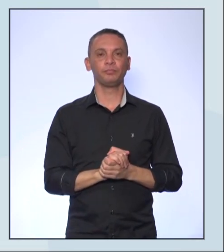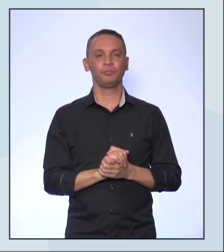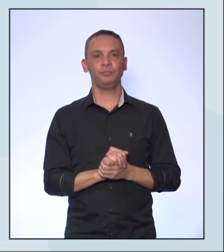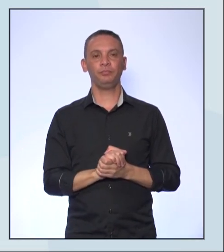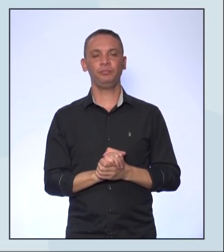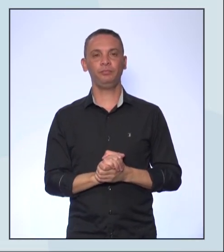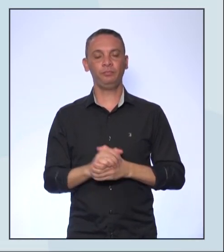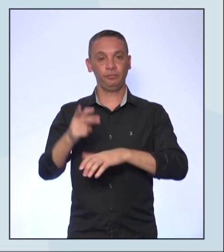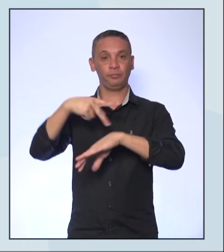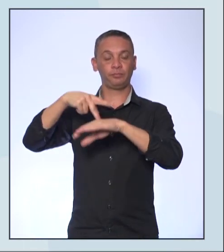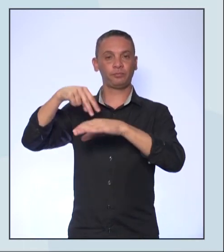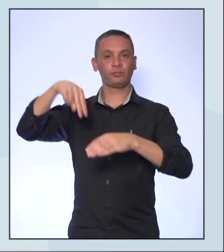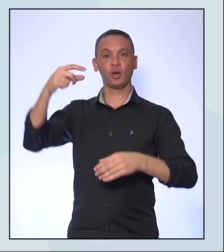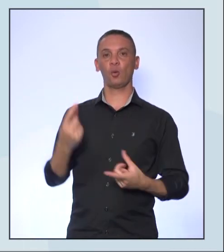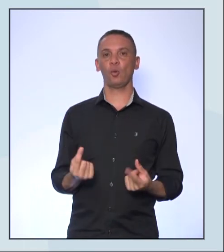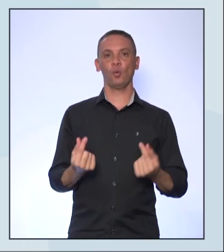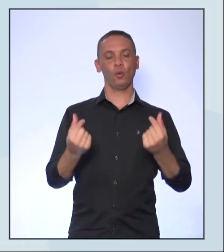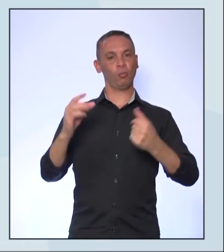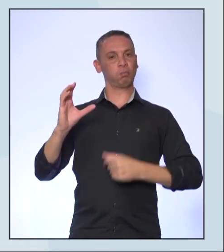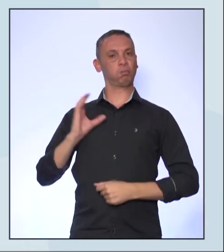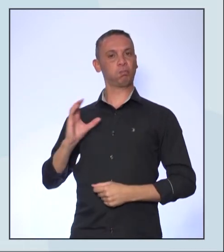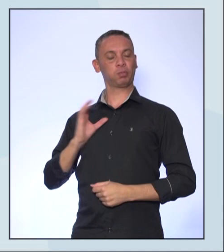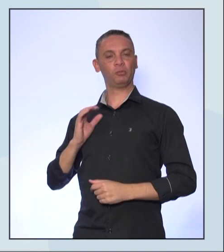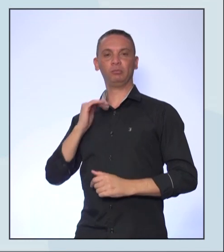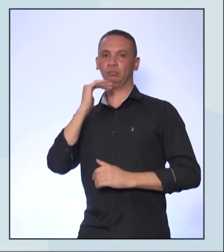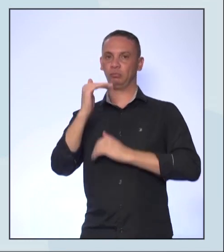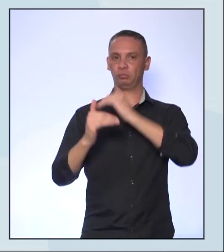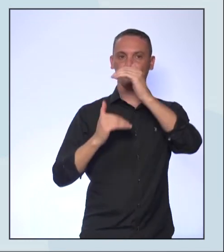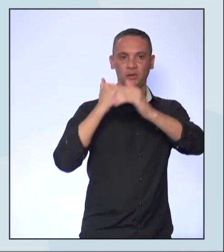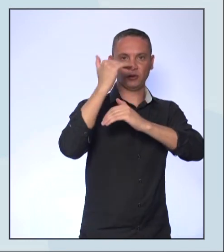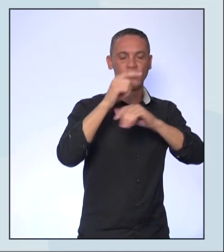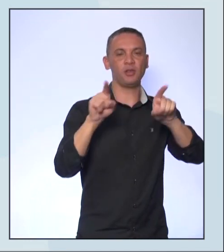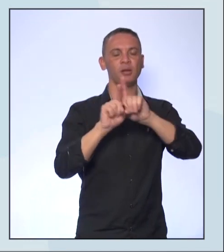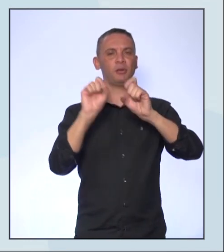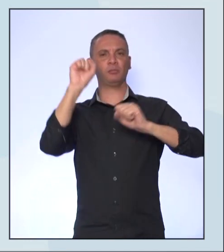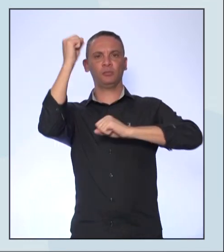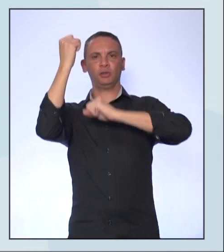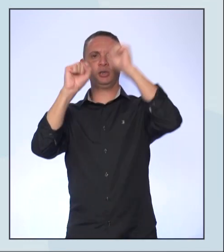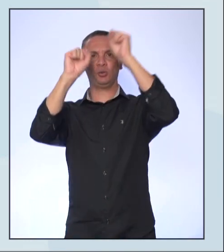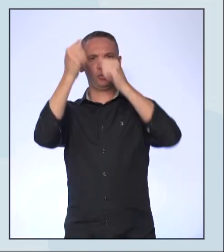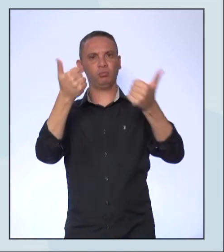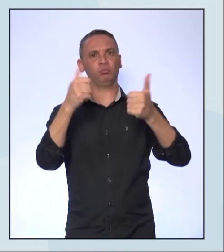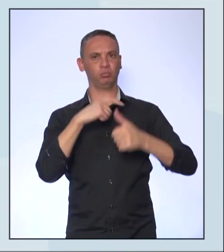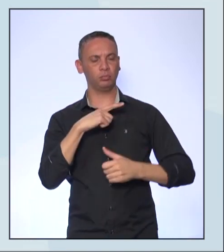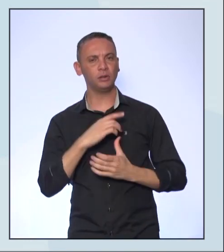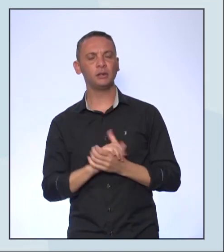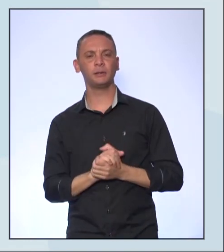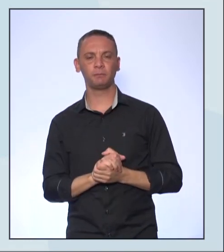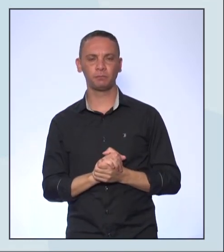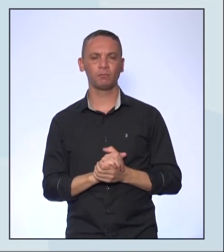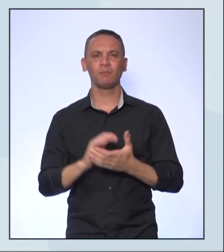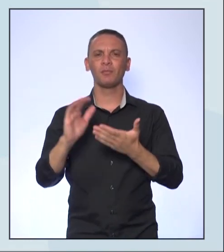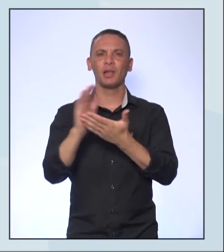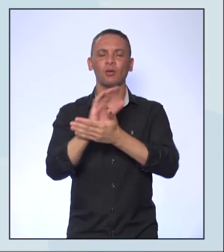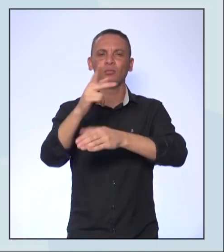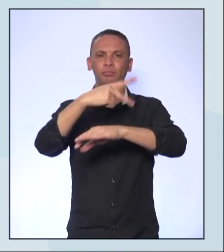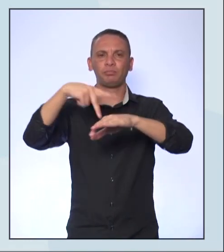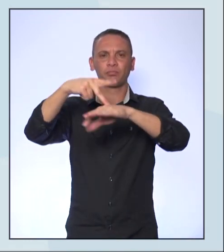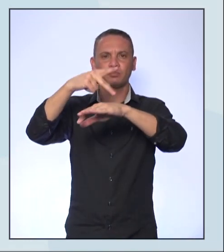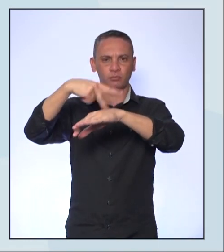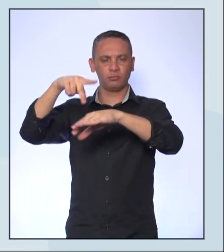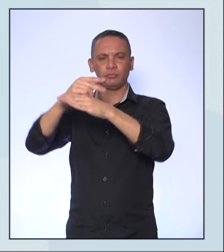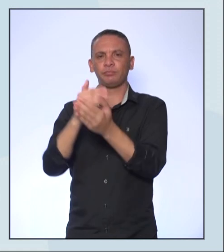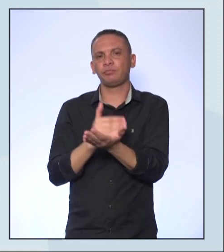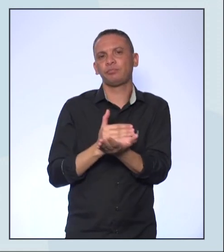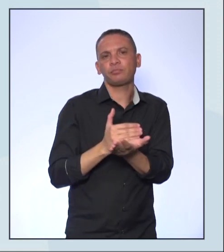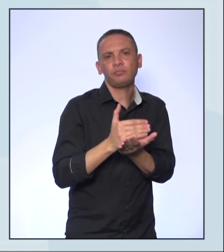a característica de ser países ricos, desenvolvidos e industrializados. Nós temos muitos deles aí, né, começaram